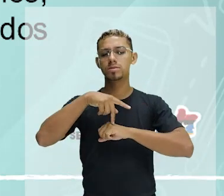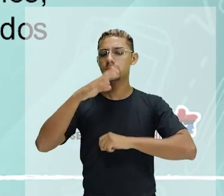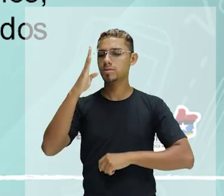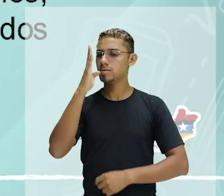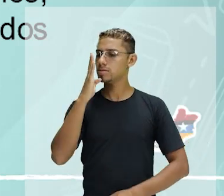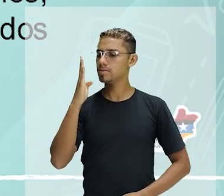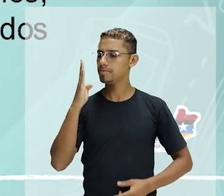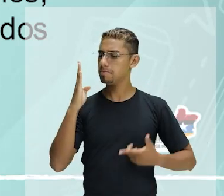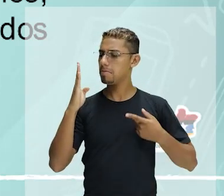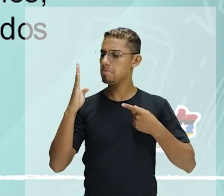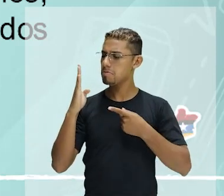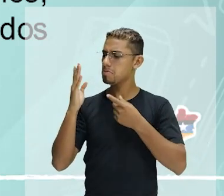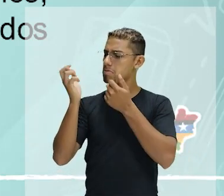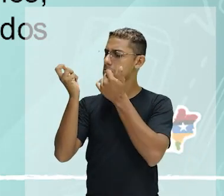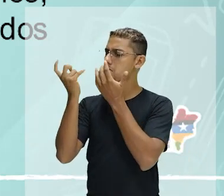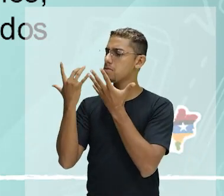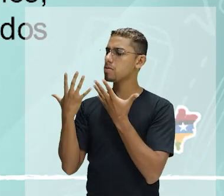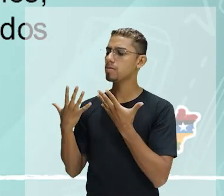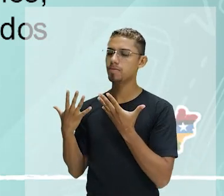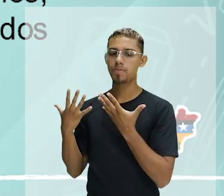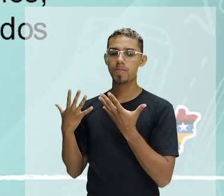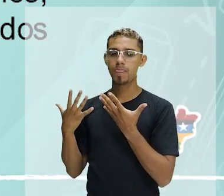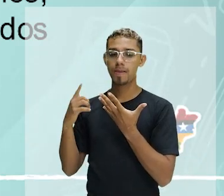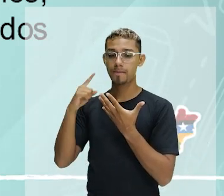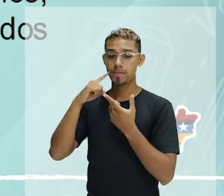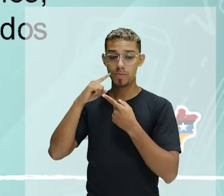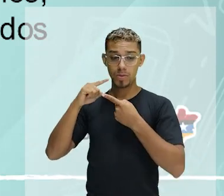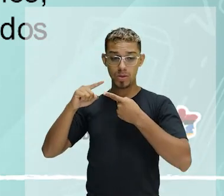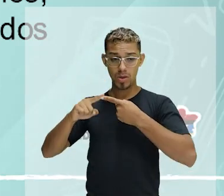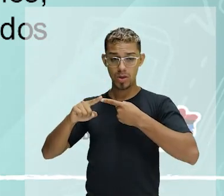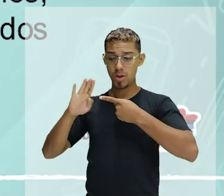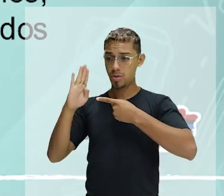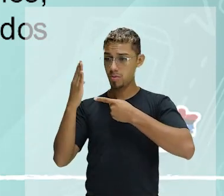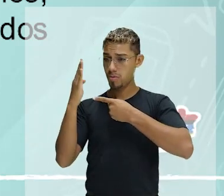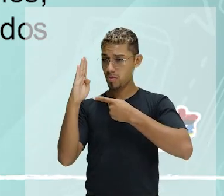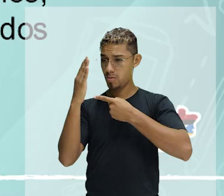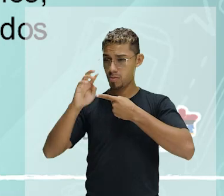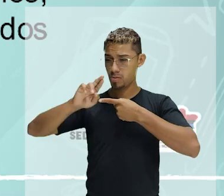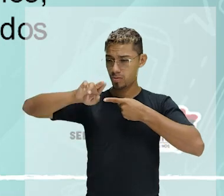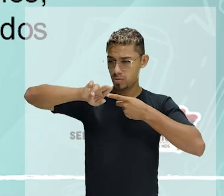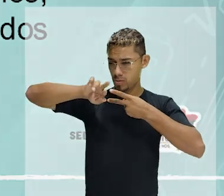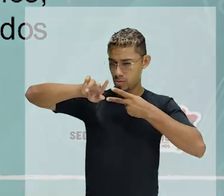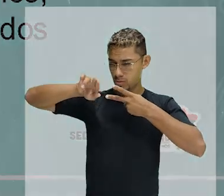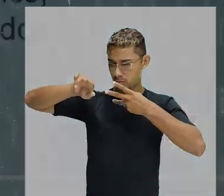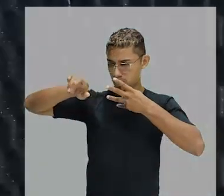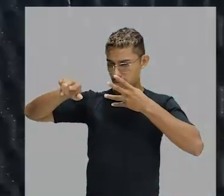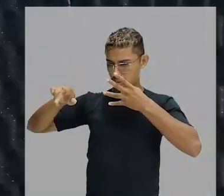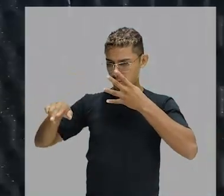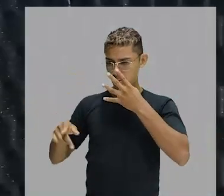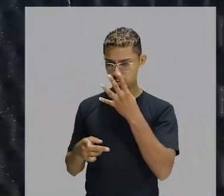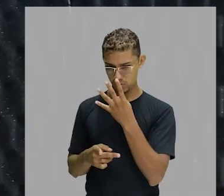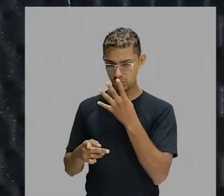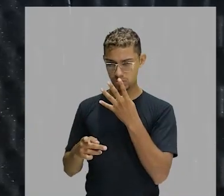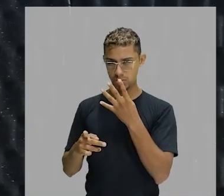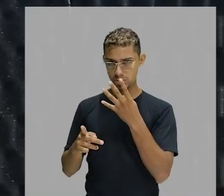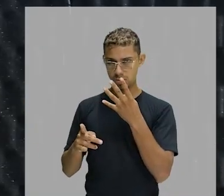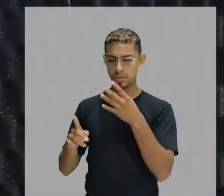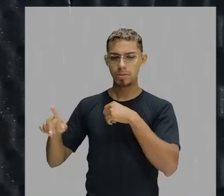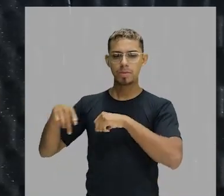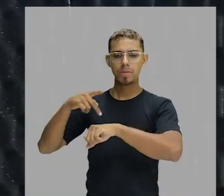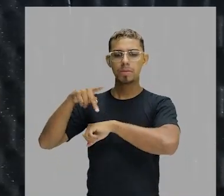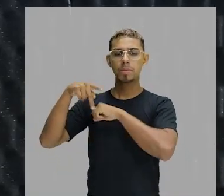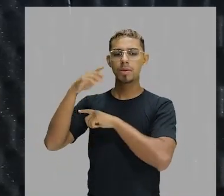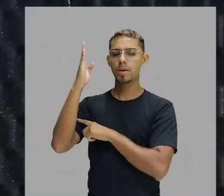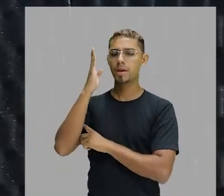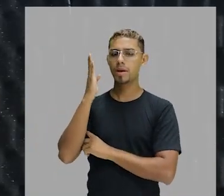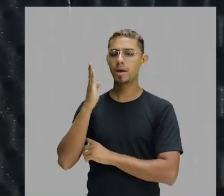comigo. Ela diz o seguinte, ó, sobre a biodiversidade brasileira, é incorreto afirmar que primeira coisa